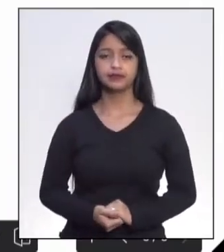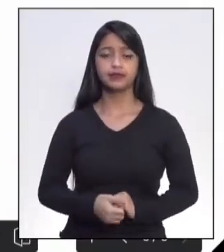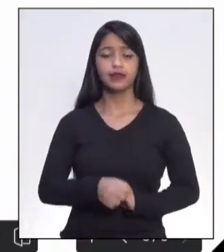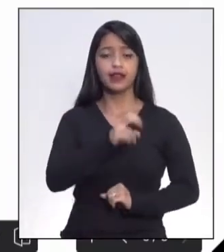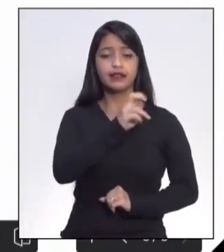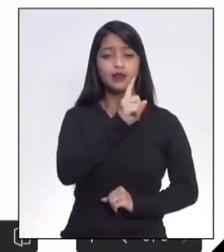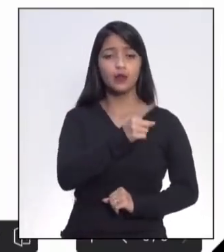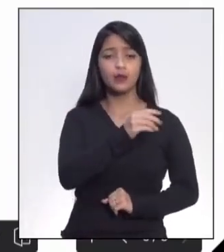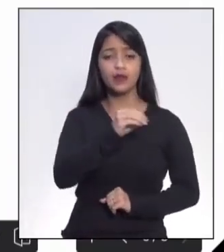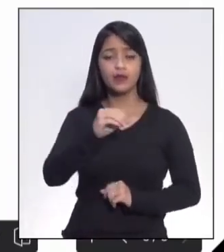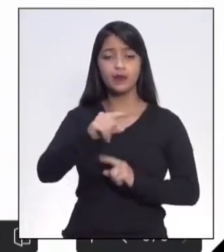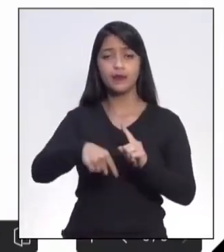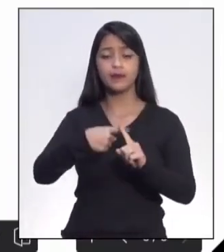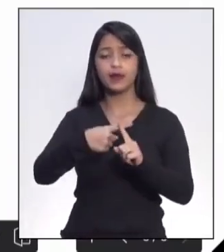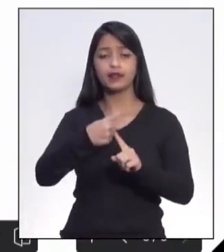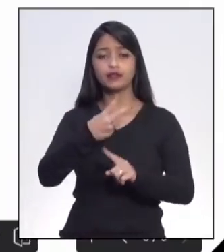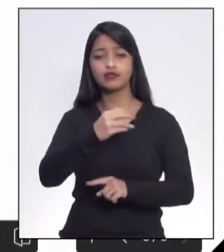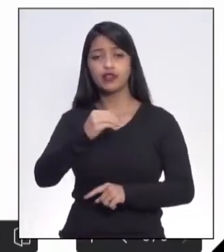5.000 mais 200,